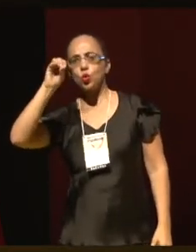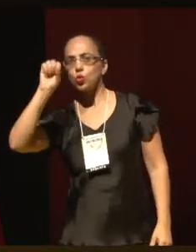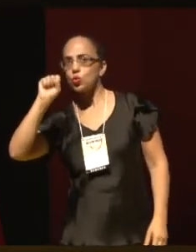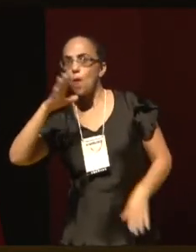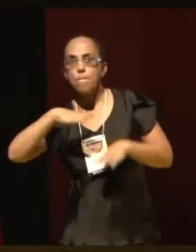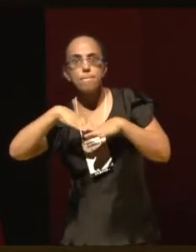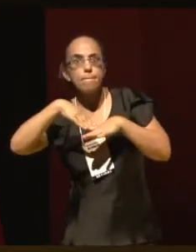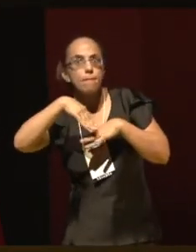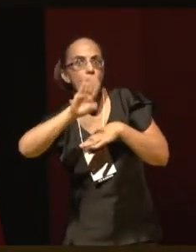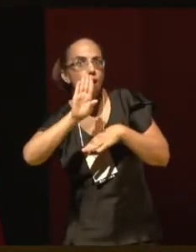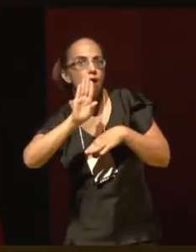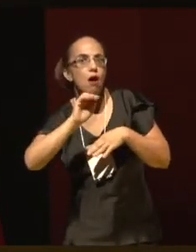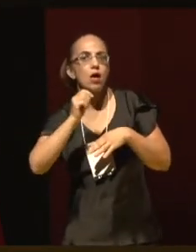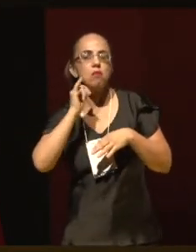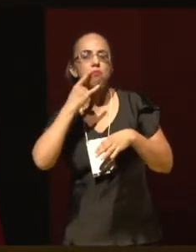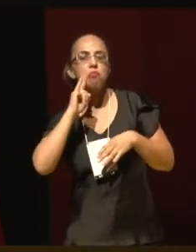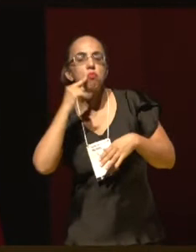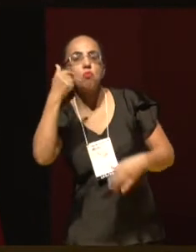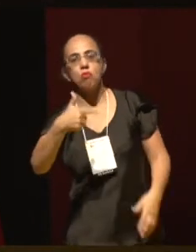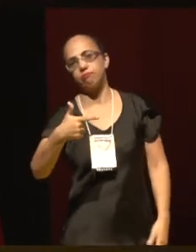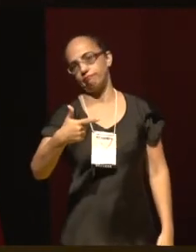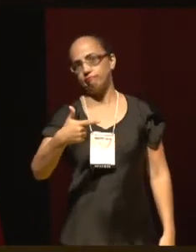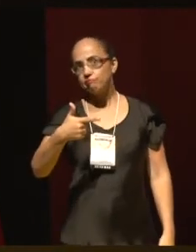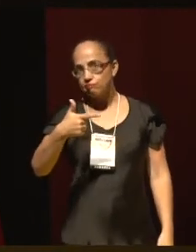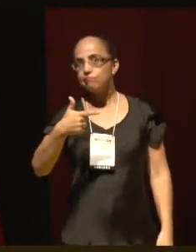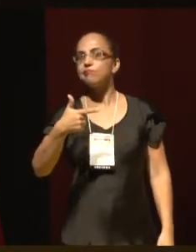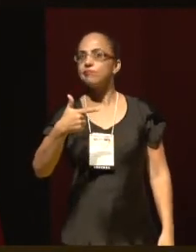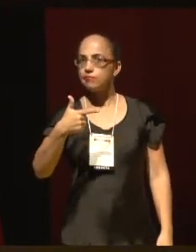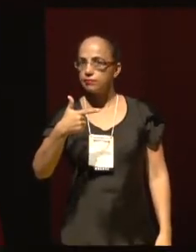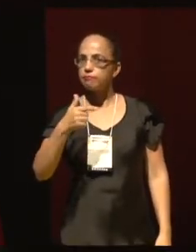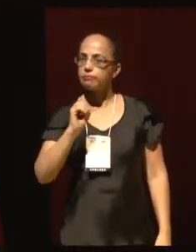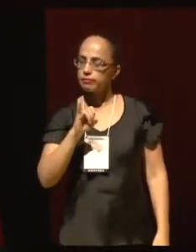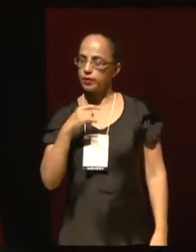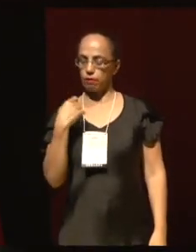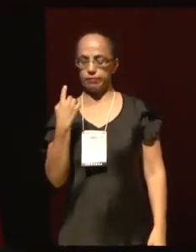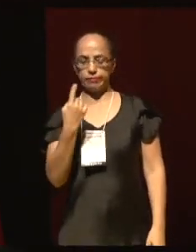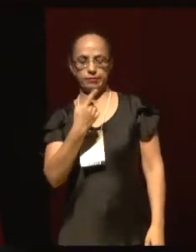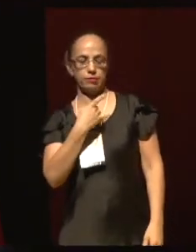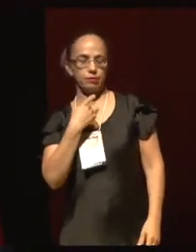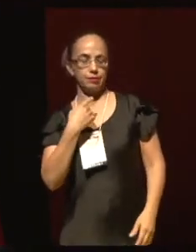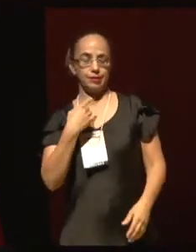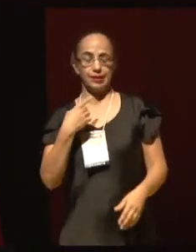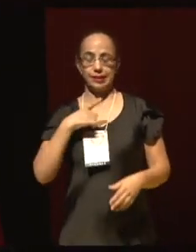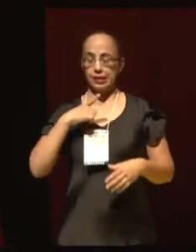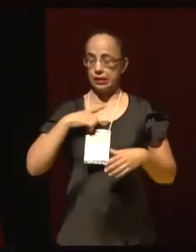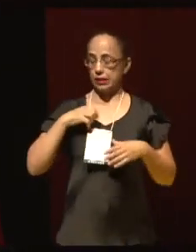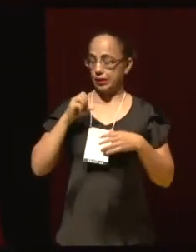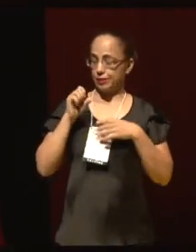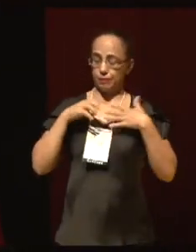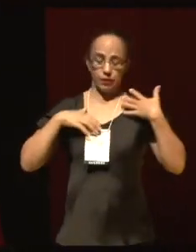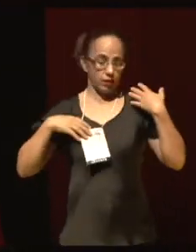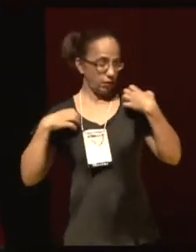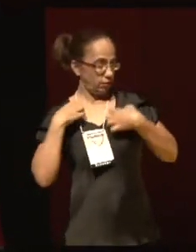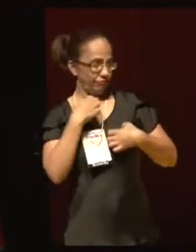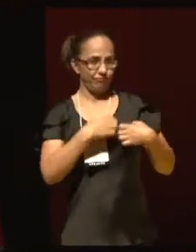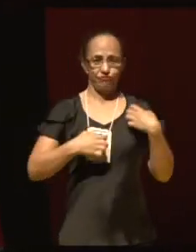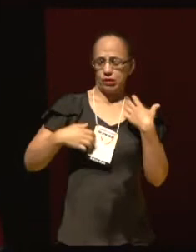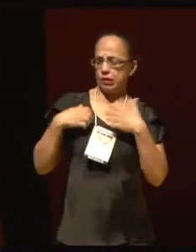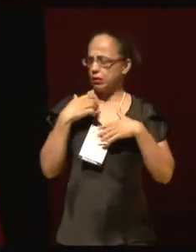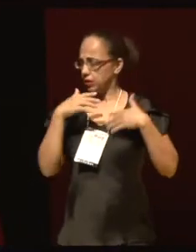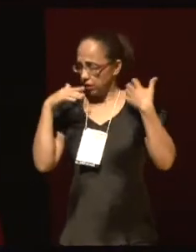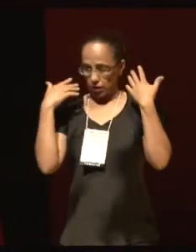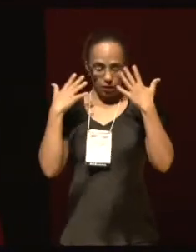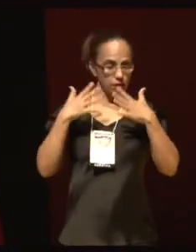Quando nós moramos com estresse, nós estamos afetando nossa